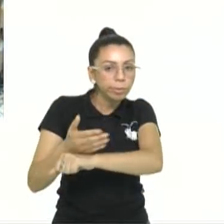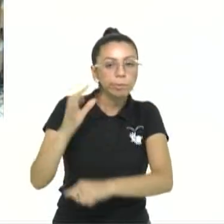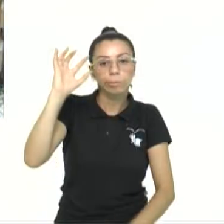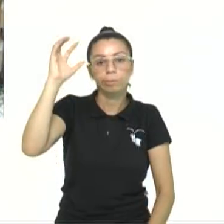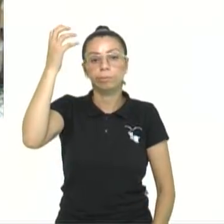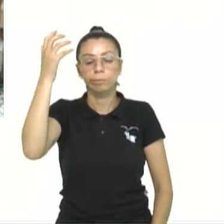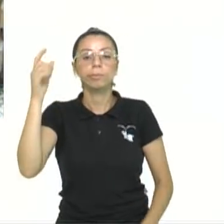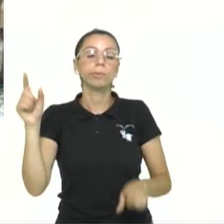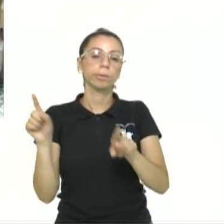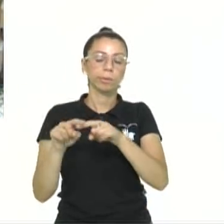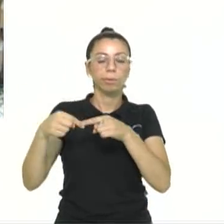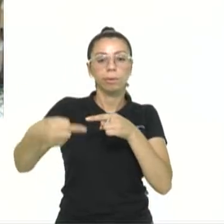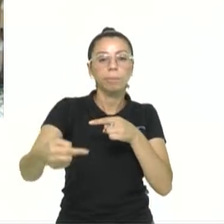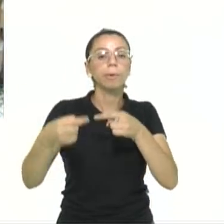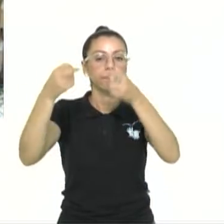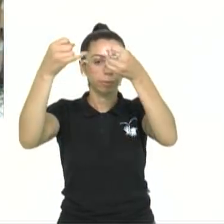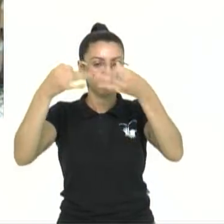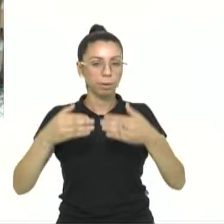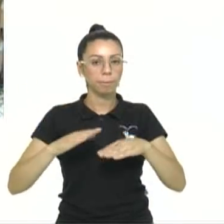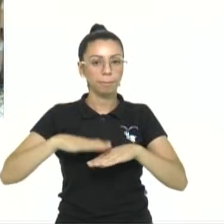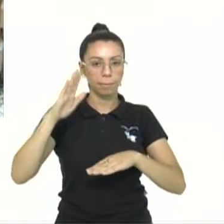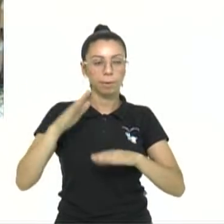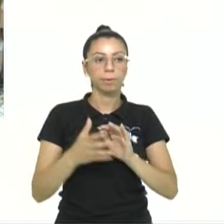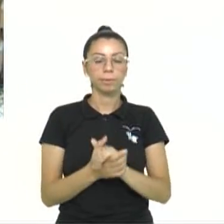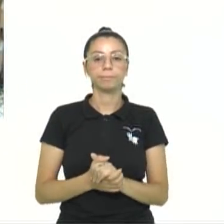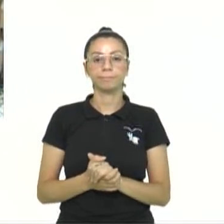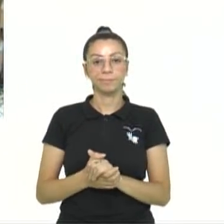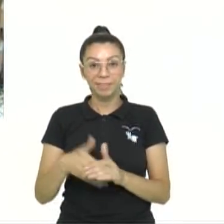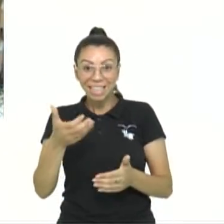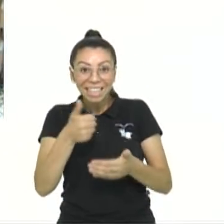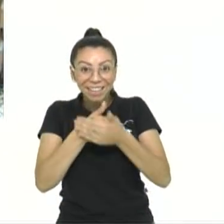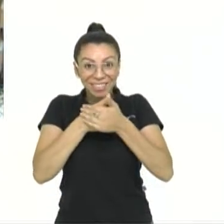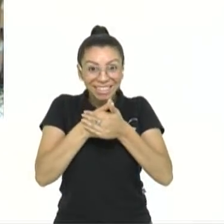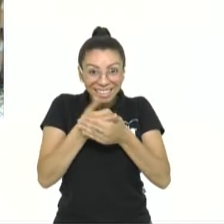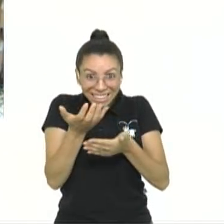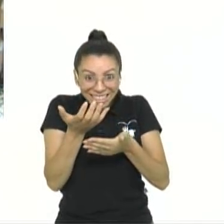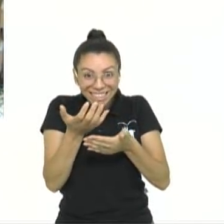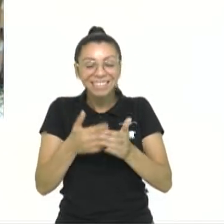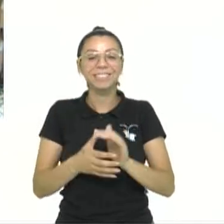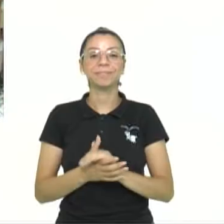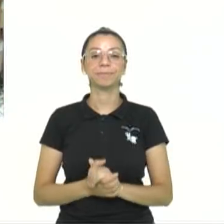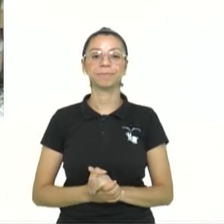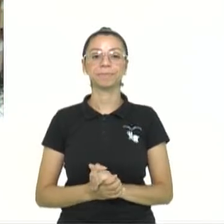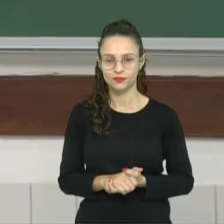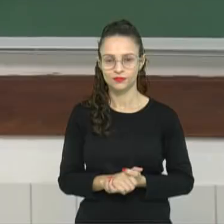costumes e daqui a pouco a gente fala mais a respeito. Estão servidos com mate?